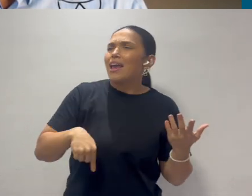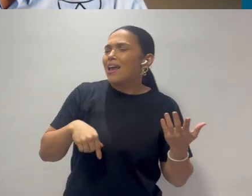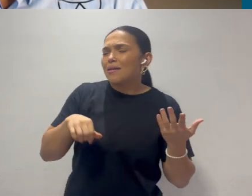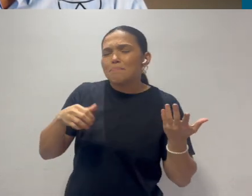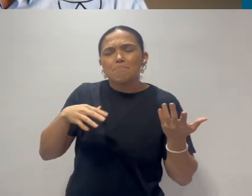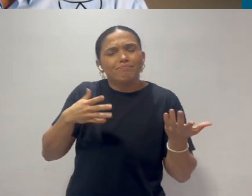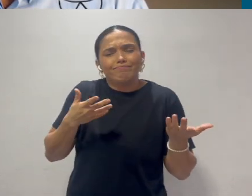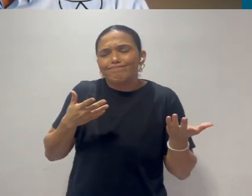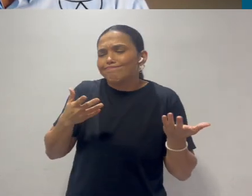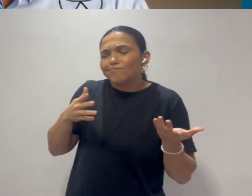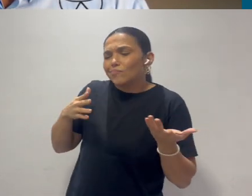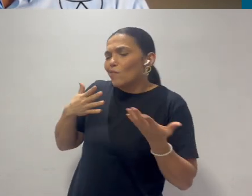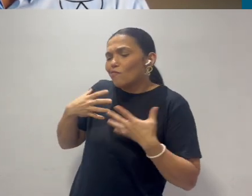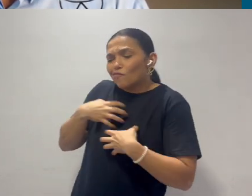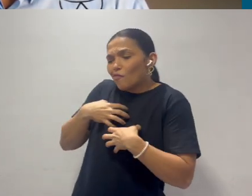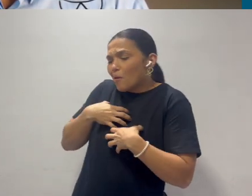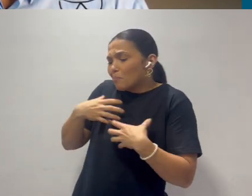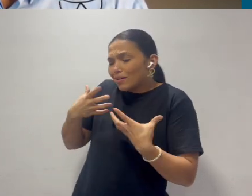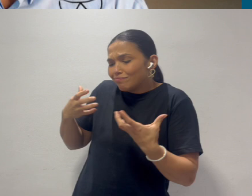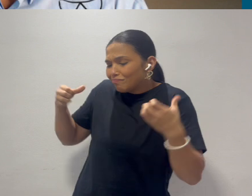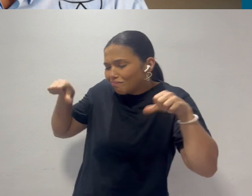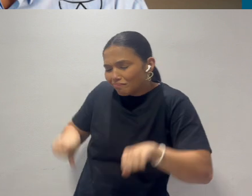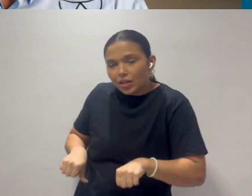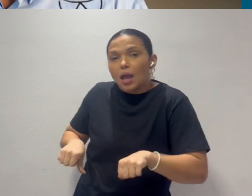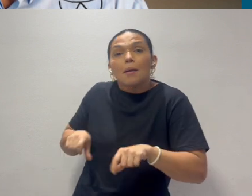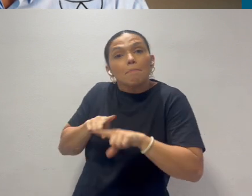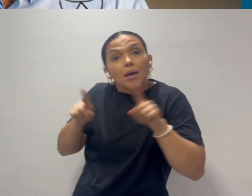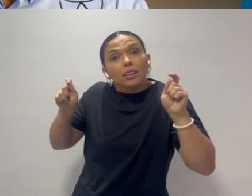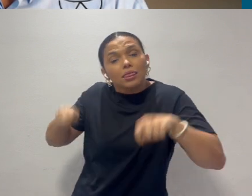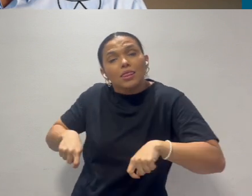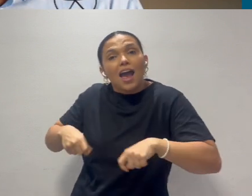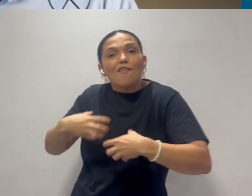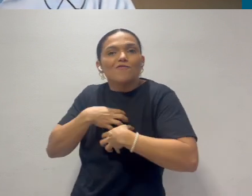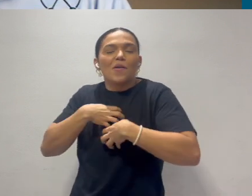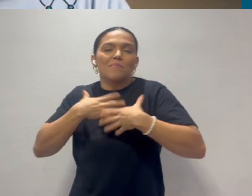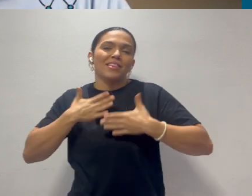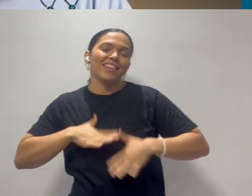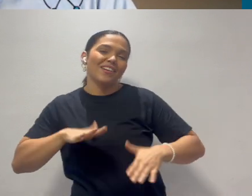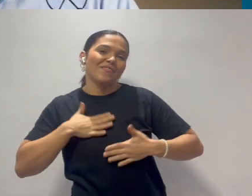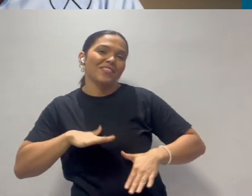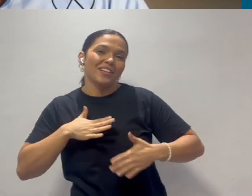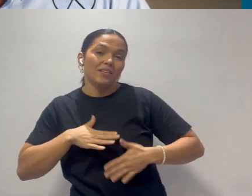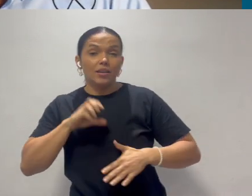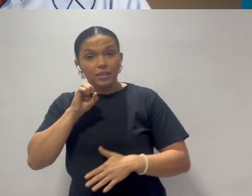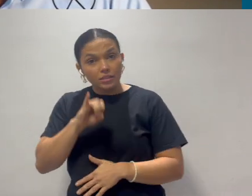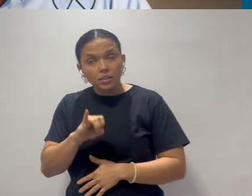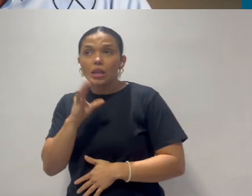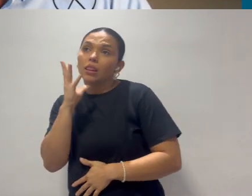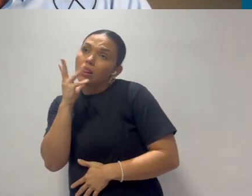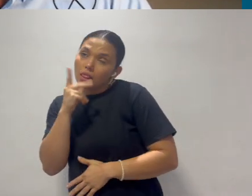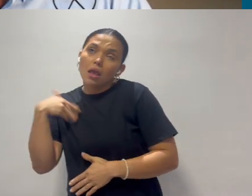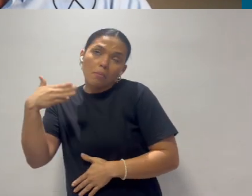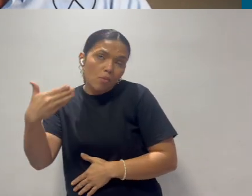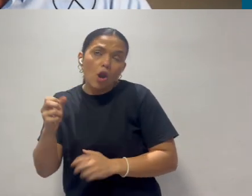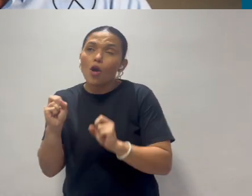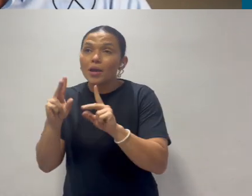forma tranquila, sabendo tudo que vai acontecer, e que se tiver que demorar, vai demorar, mas que vai ser